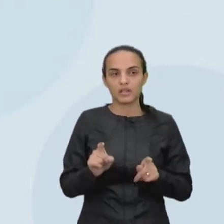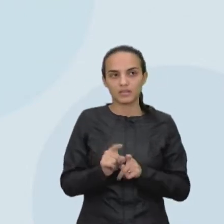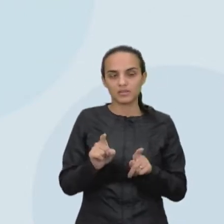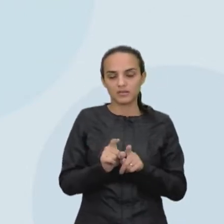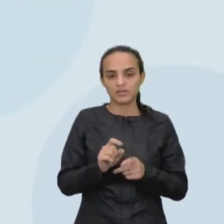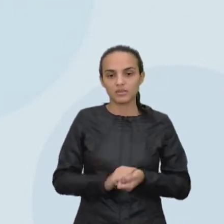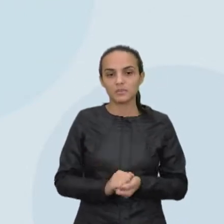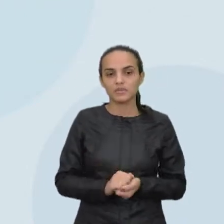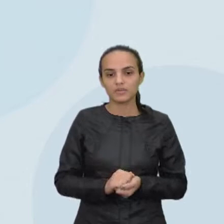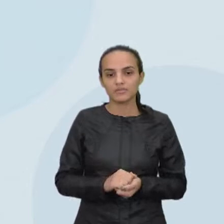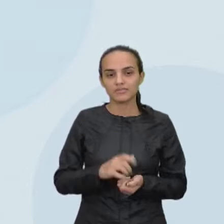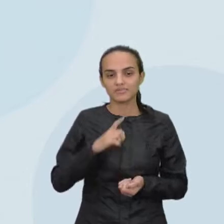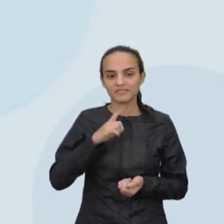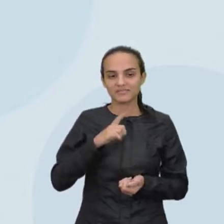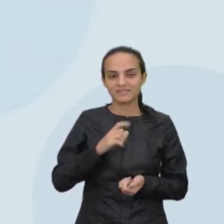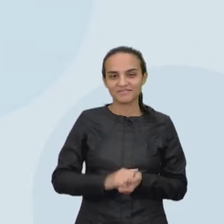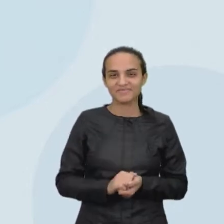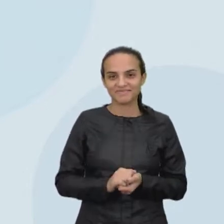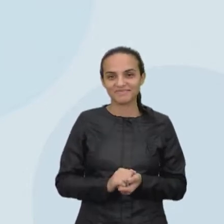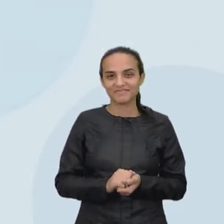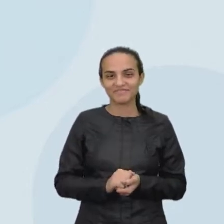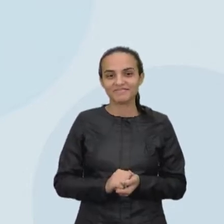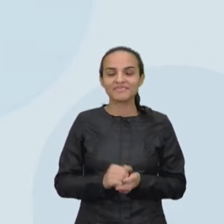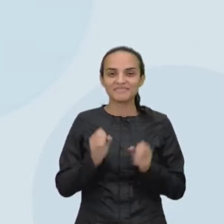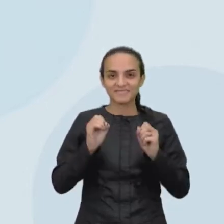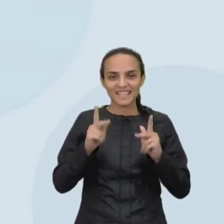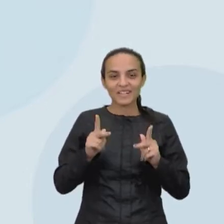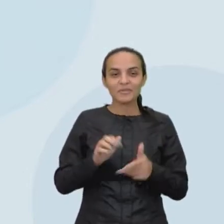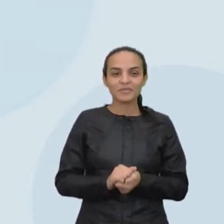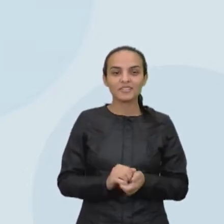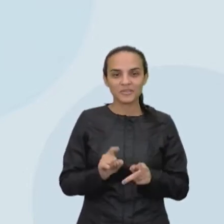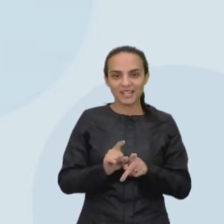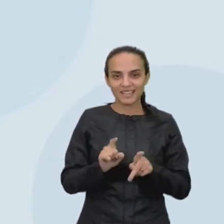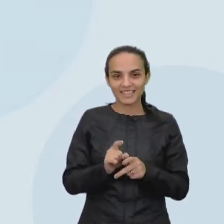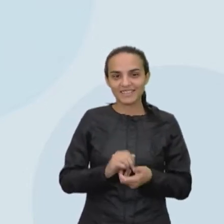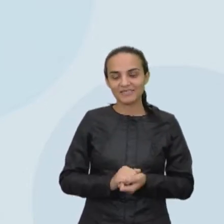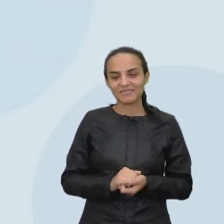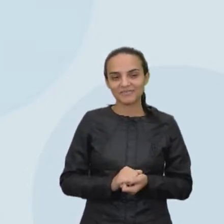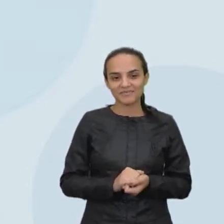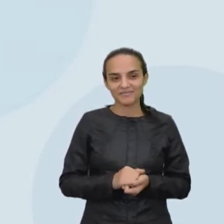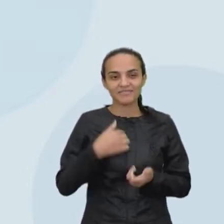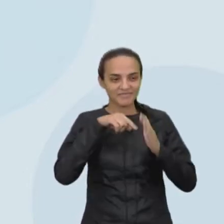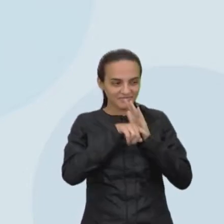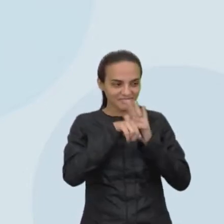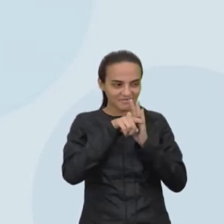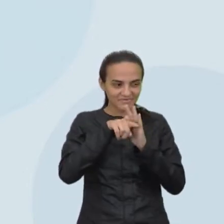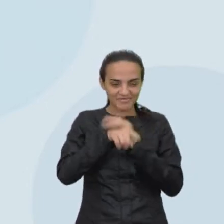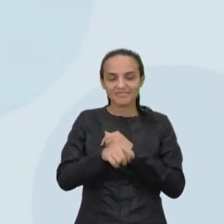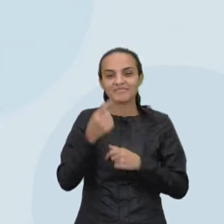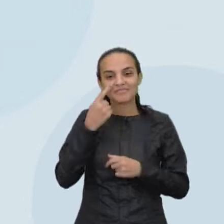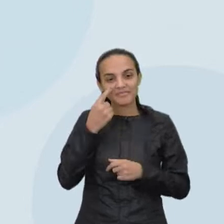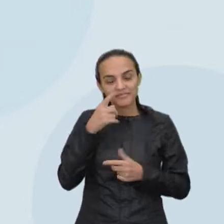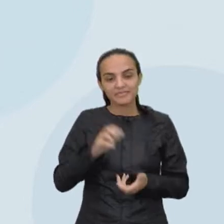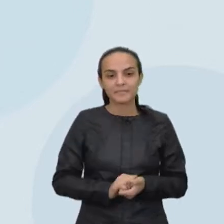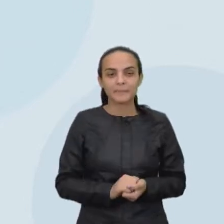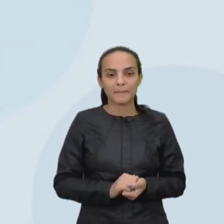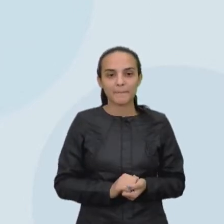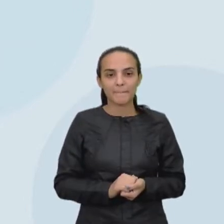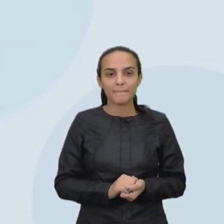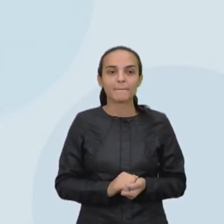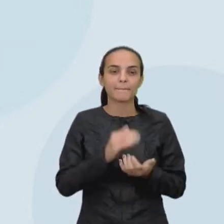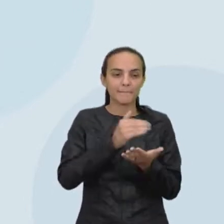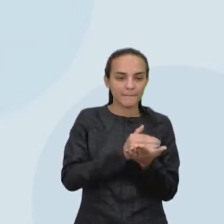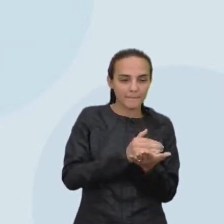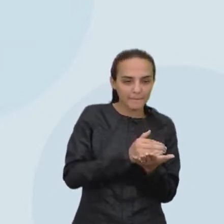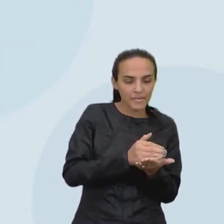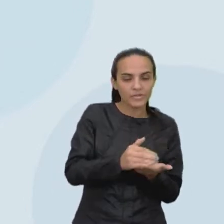das informações a serem analisadas. Tudo bem? A população a ser pesquisada e os dados extraídos a partir